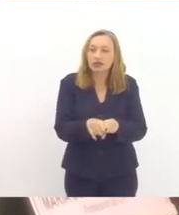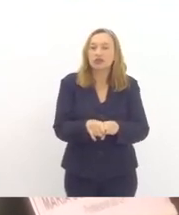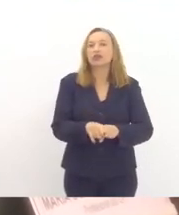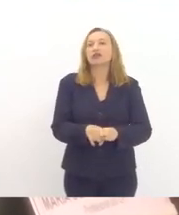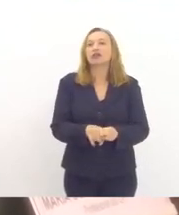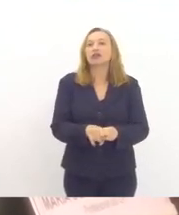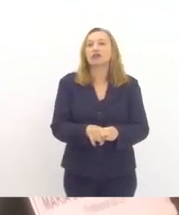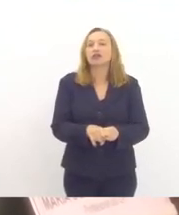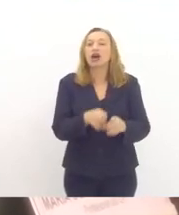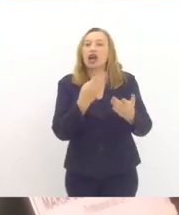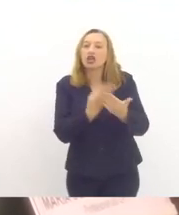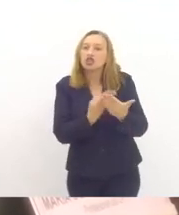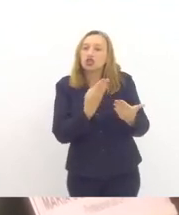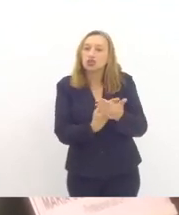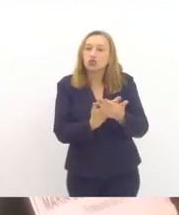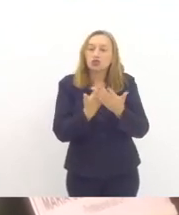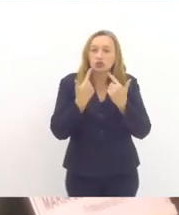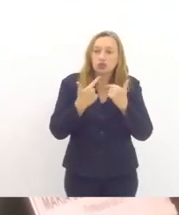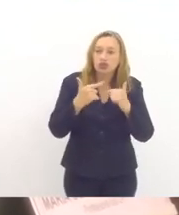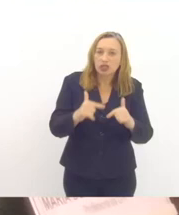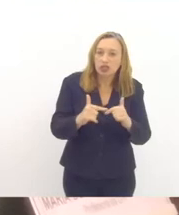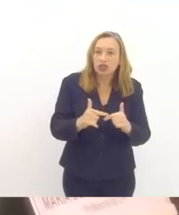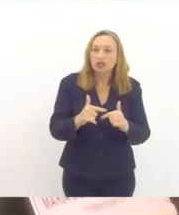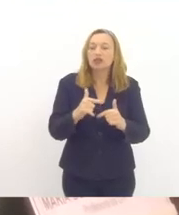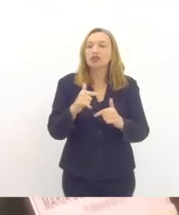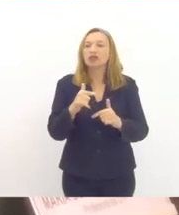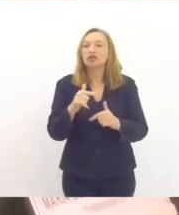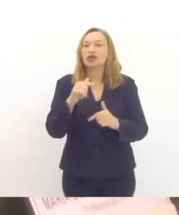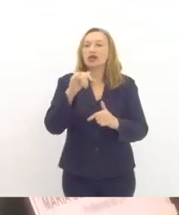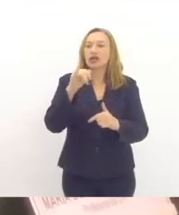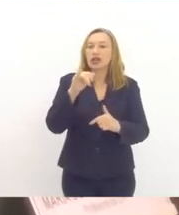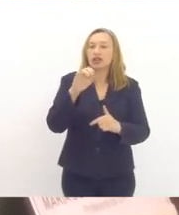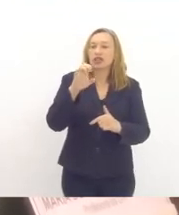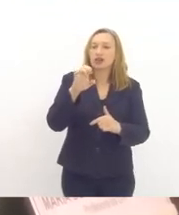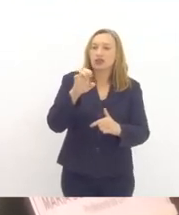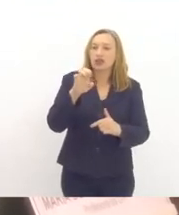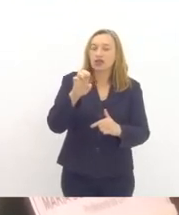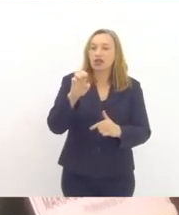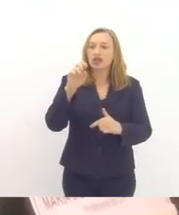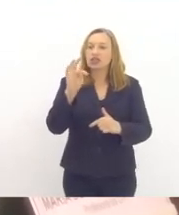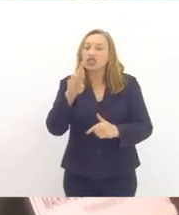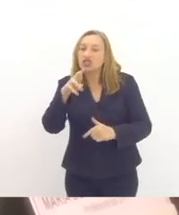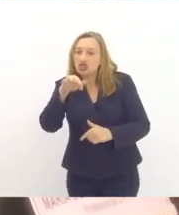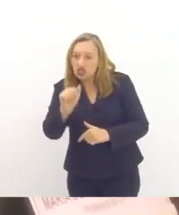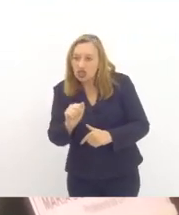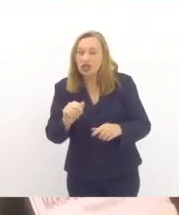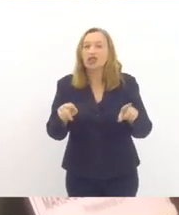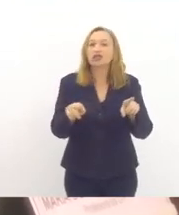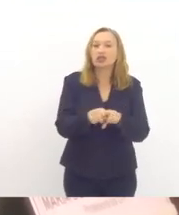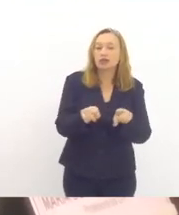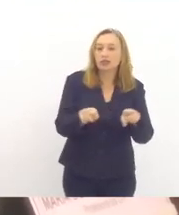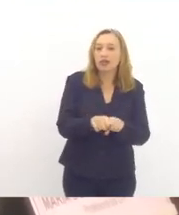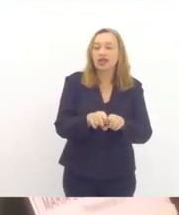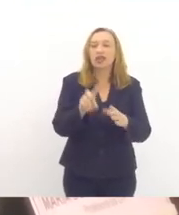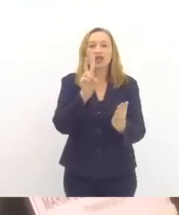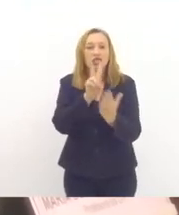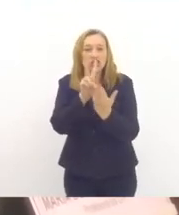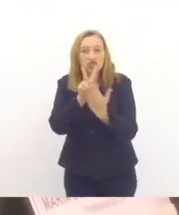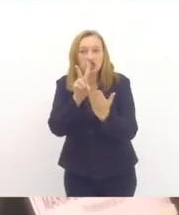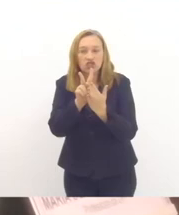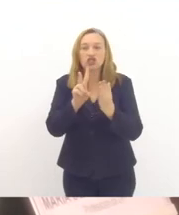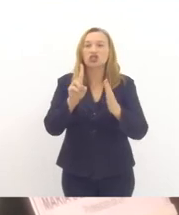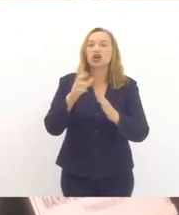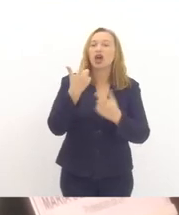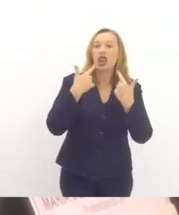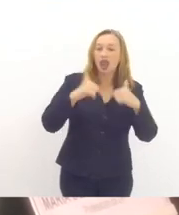remissão a estudos em línguas vernáculas, estrangeiras, clássicas e indígenas, língua brasileira de sinais e